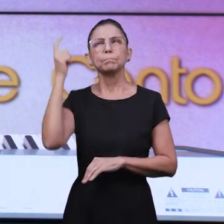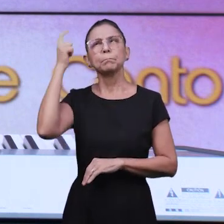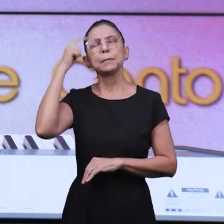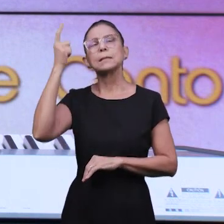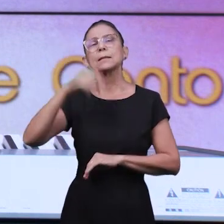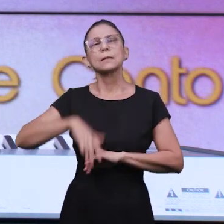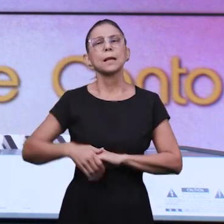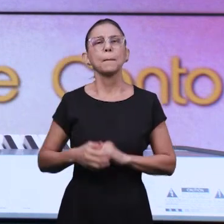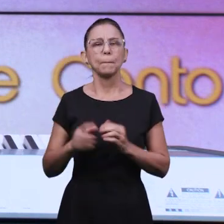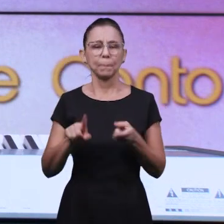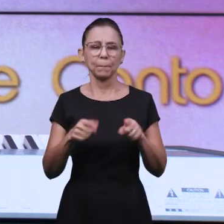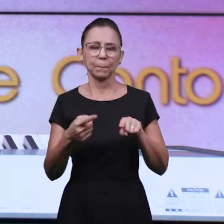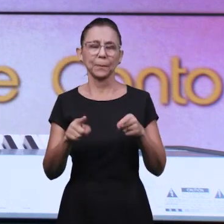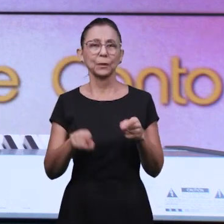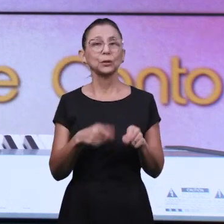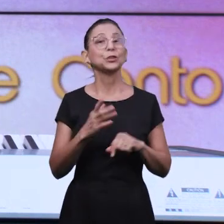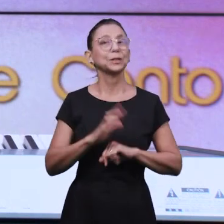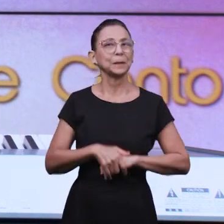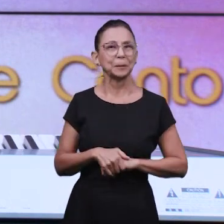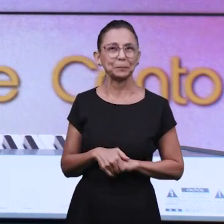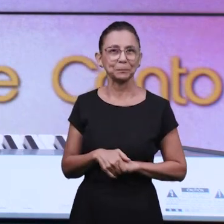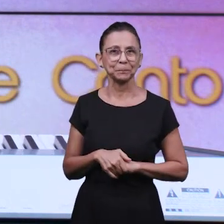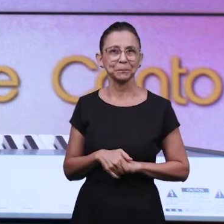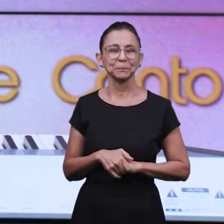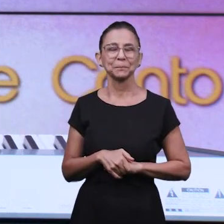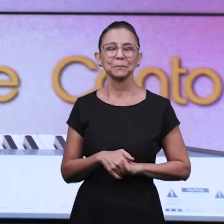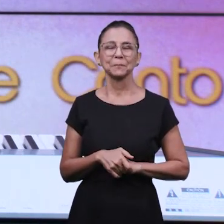vamos pensar na melodia em si.